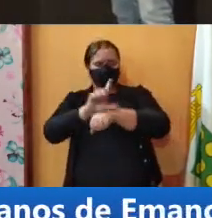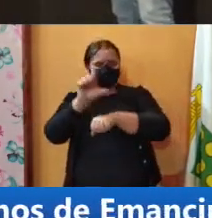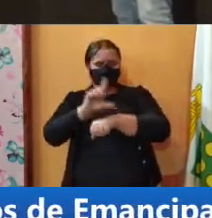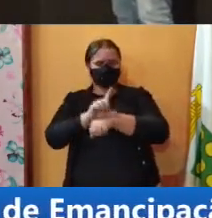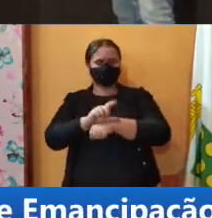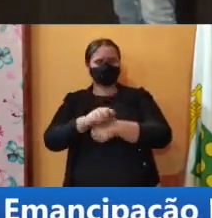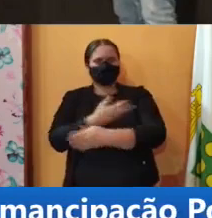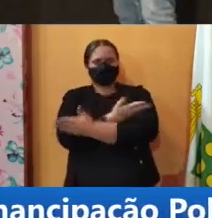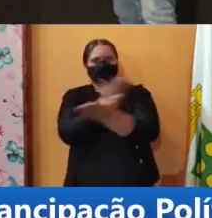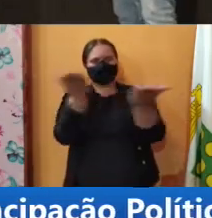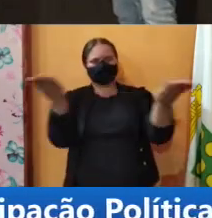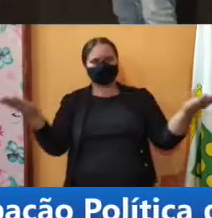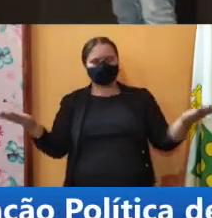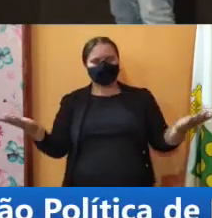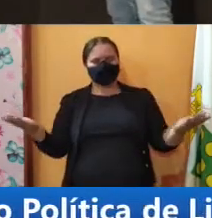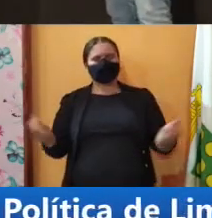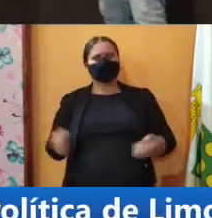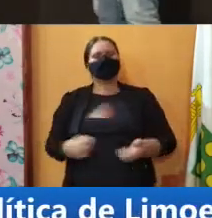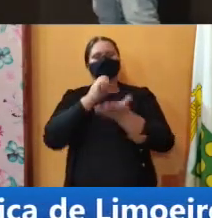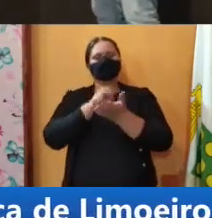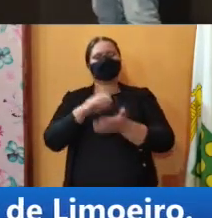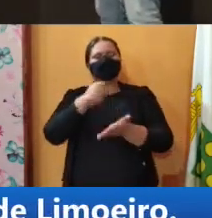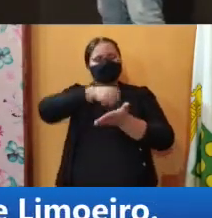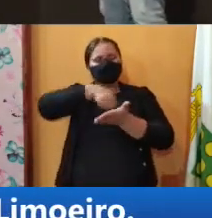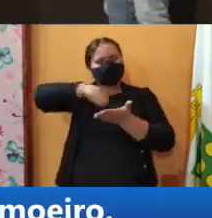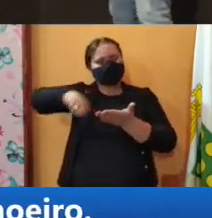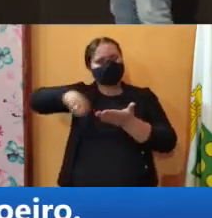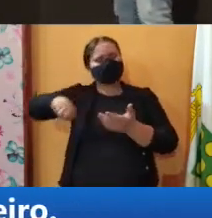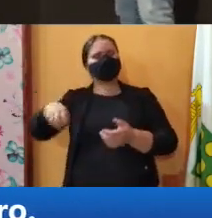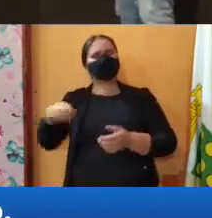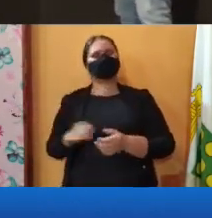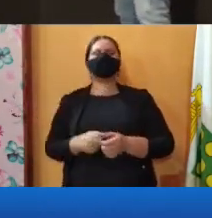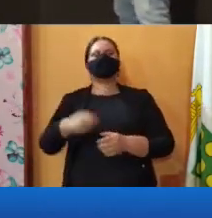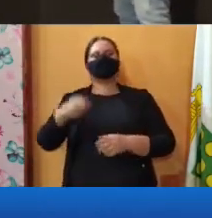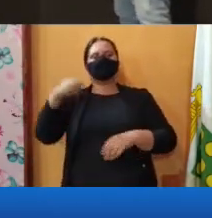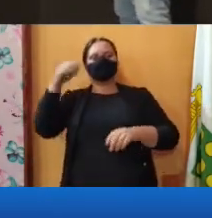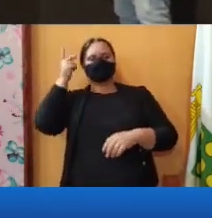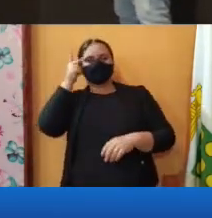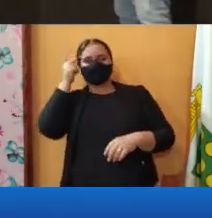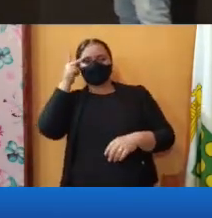vocês. Vocês que escrevem, que imortalizam a nossa terra. A